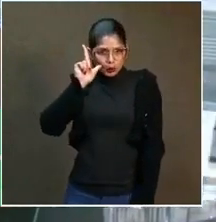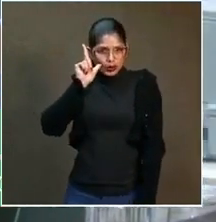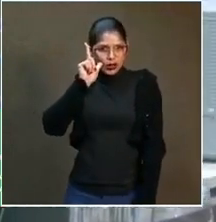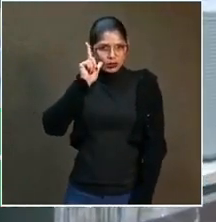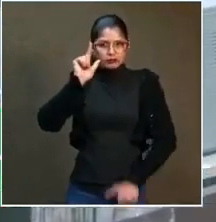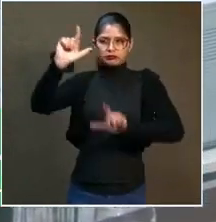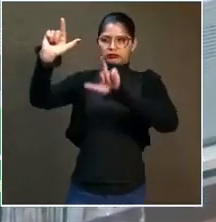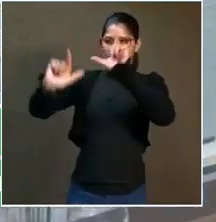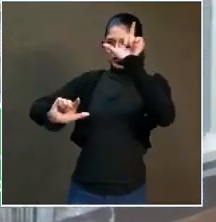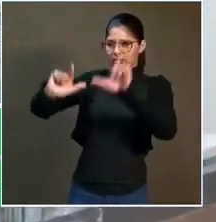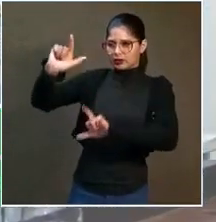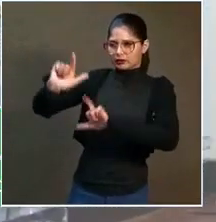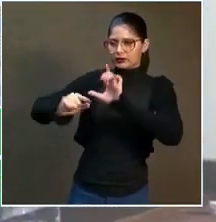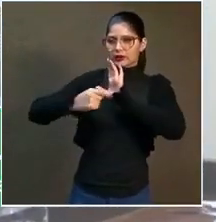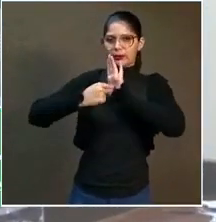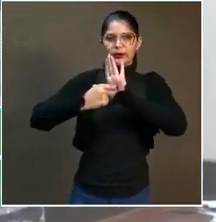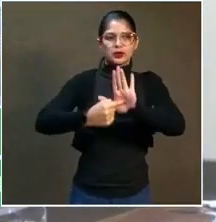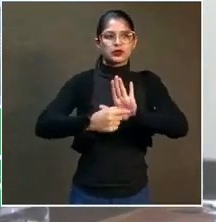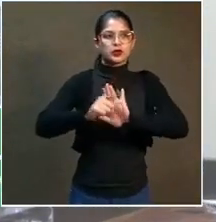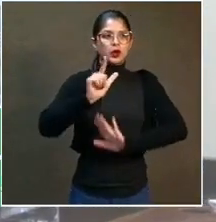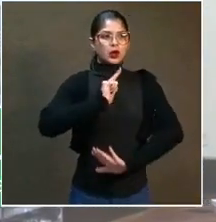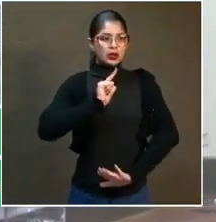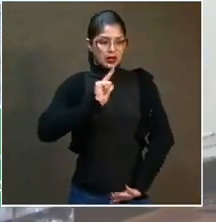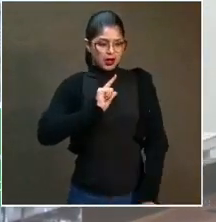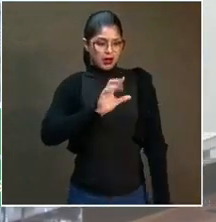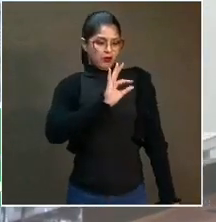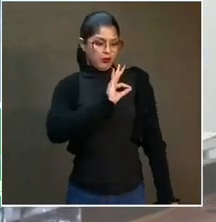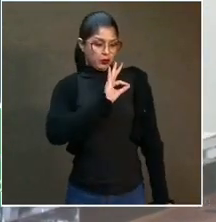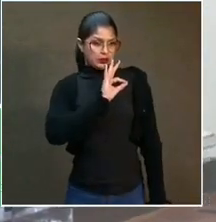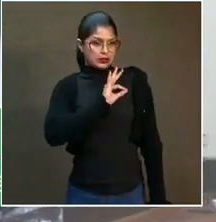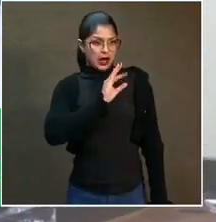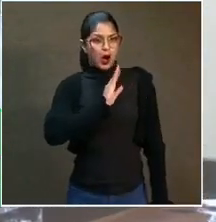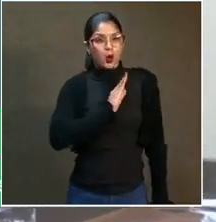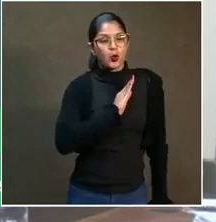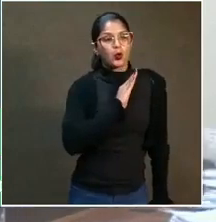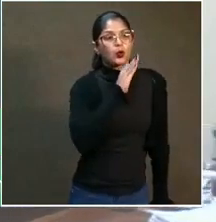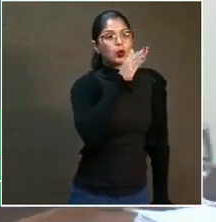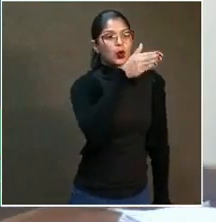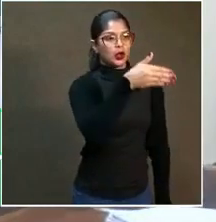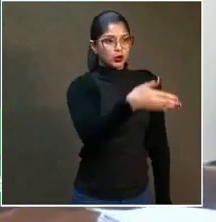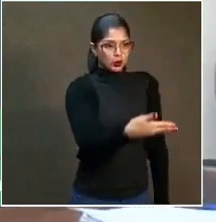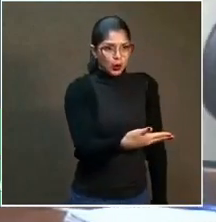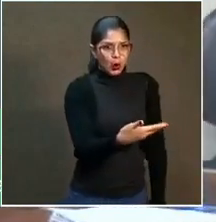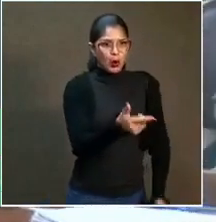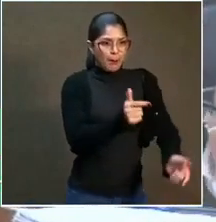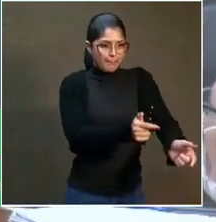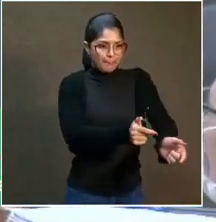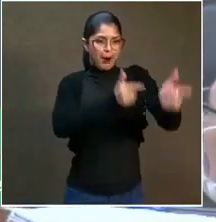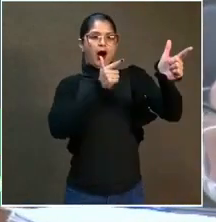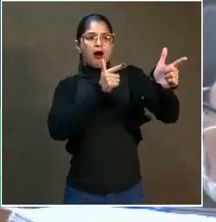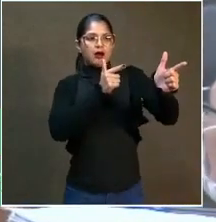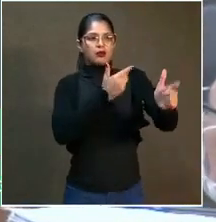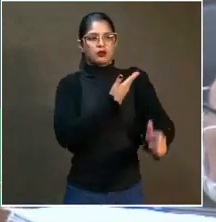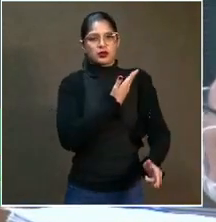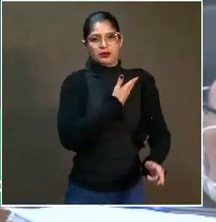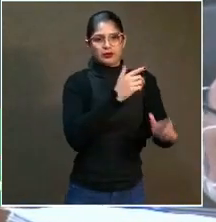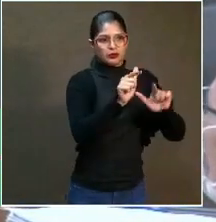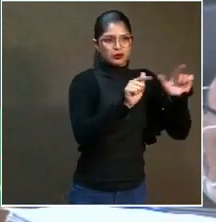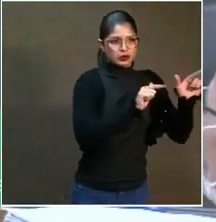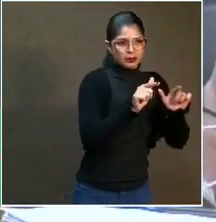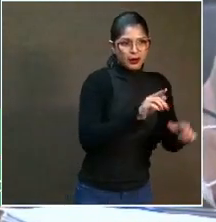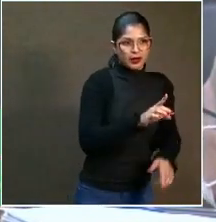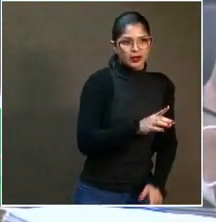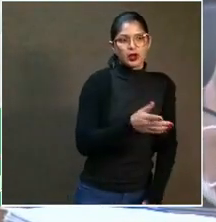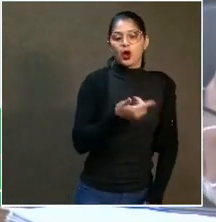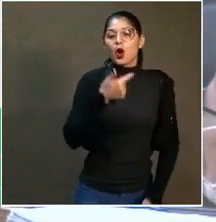visto que teve um policial que entrou e matou com tiro de fuzil companheiros. E no